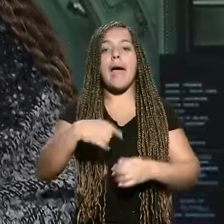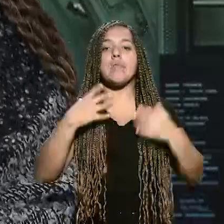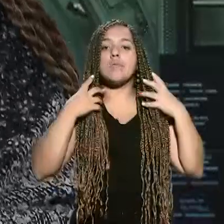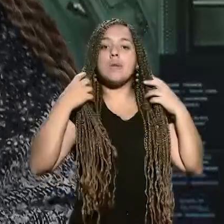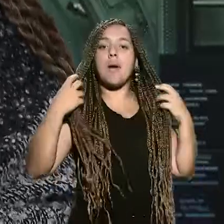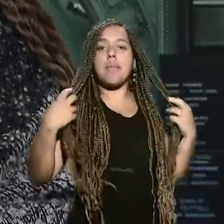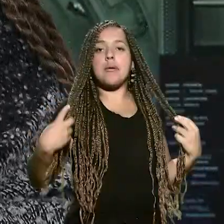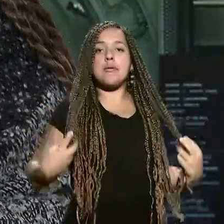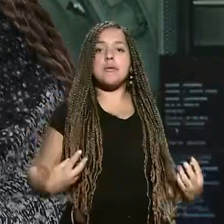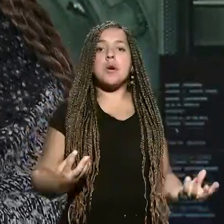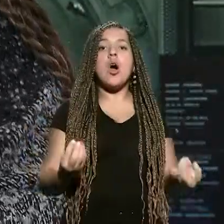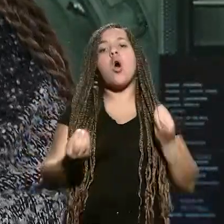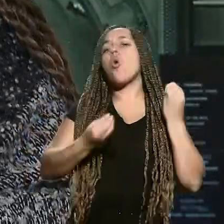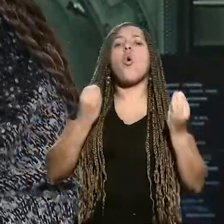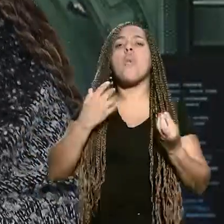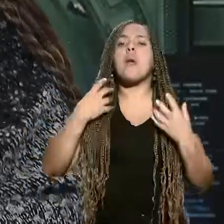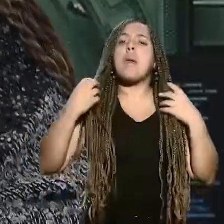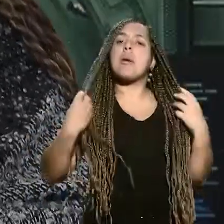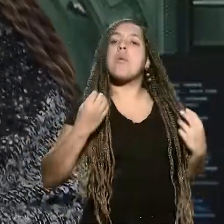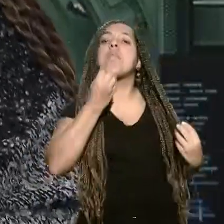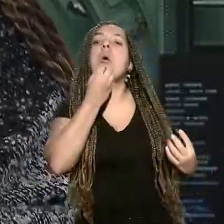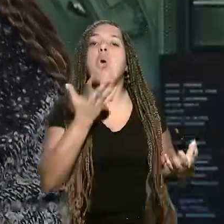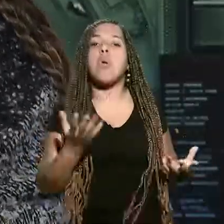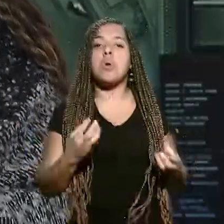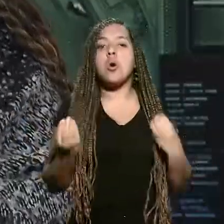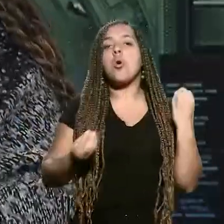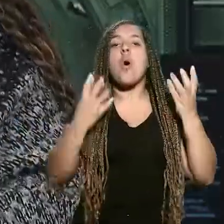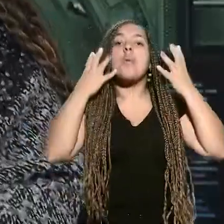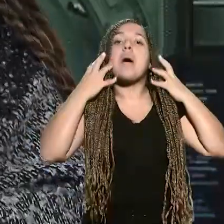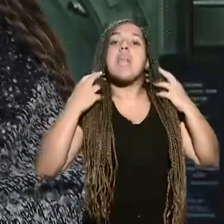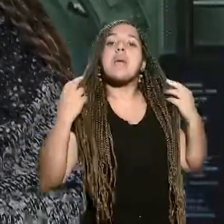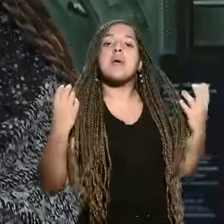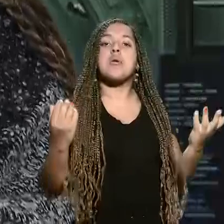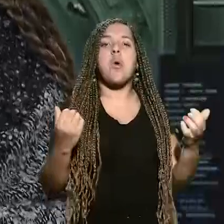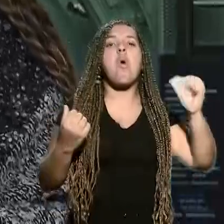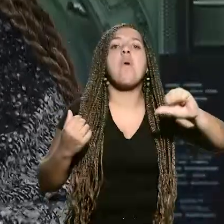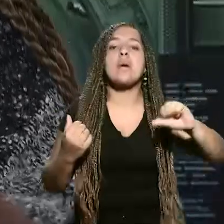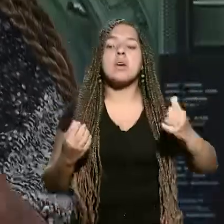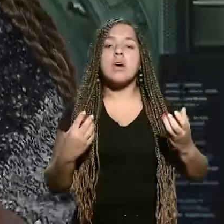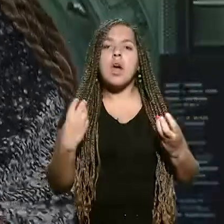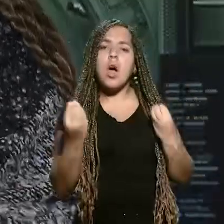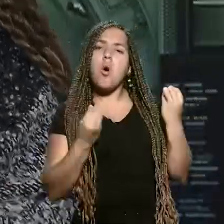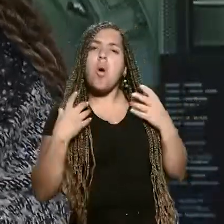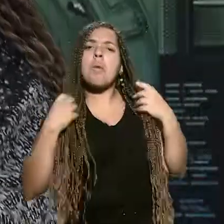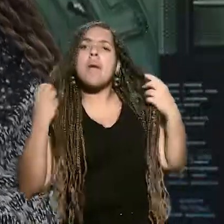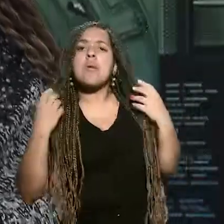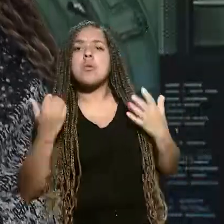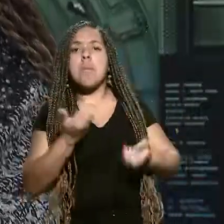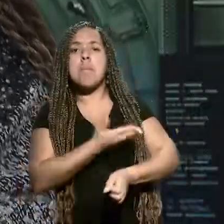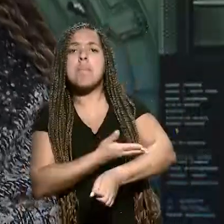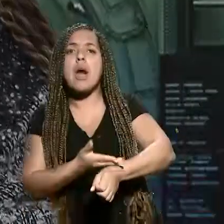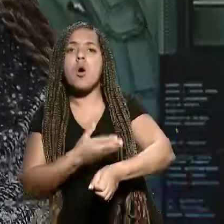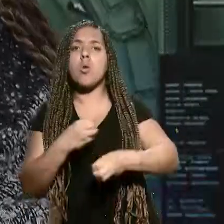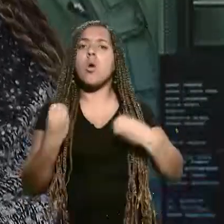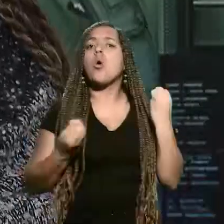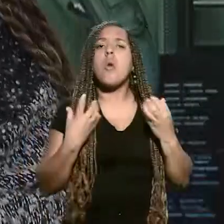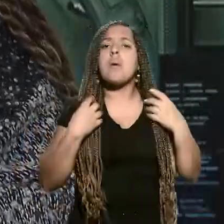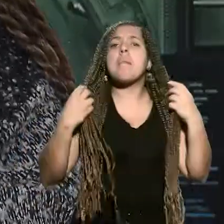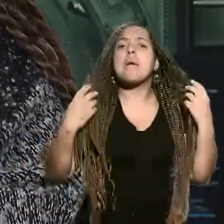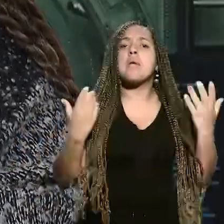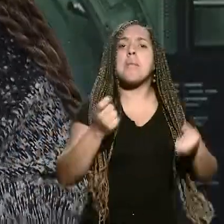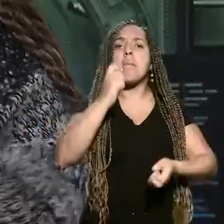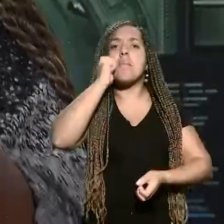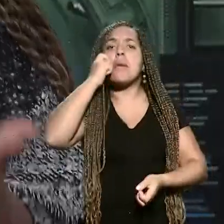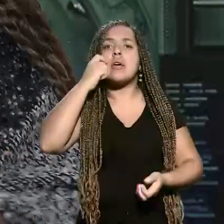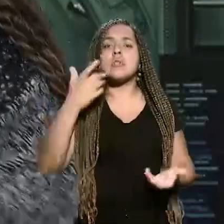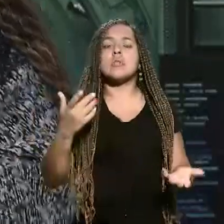é o cabelo. Então, o que é um cabelo bom, o que é um cabelo ruim, o que é um cabelo de preto, o que é um cabelo de branco.